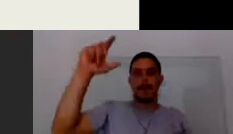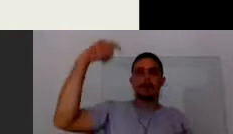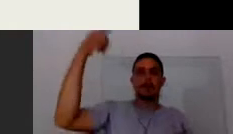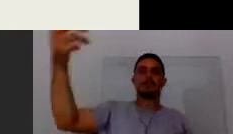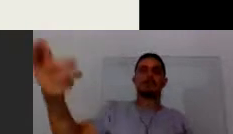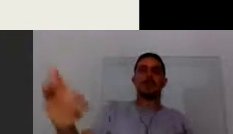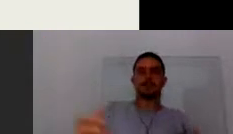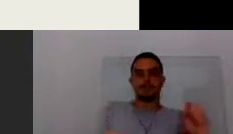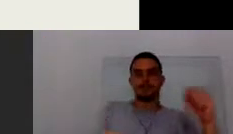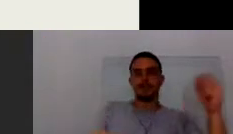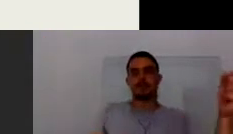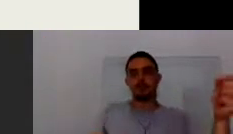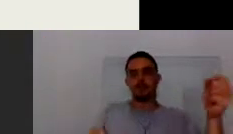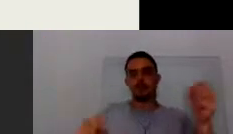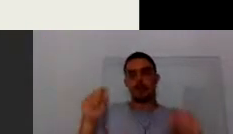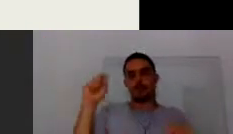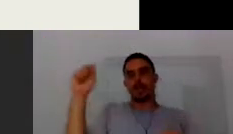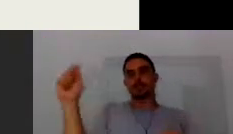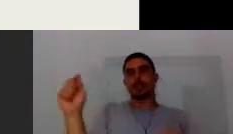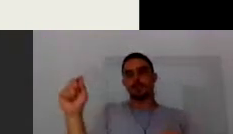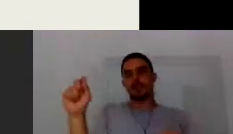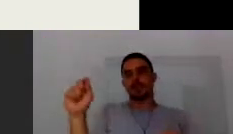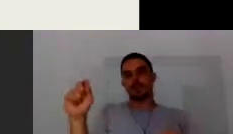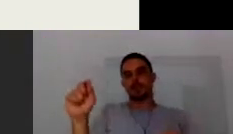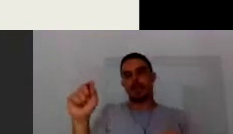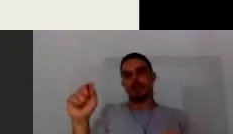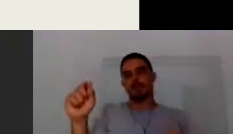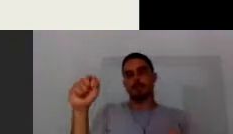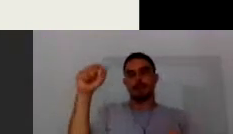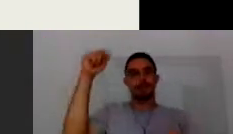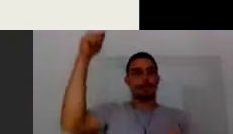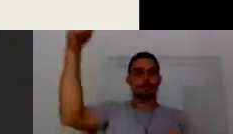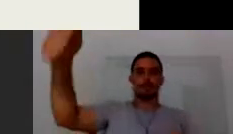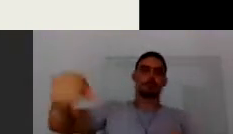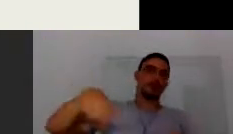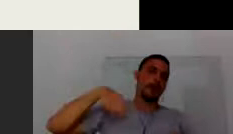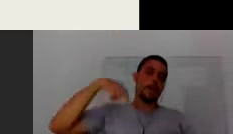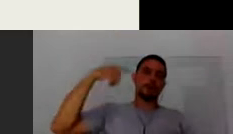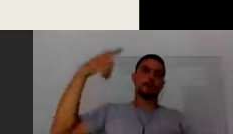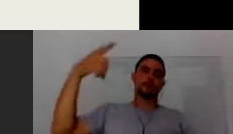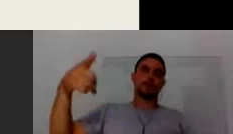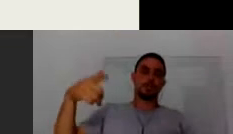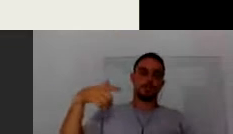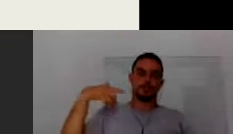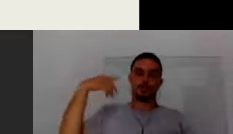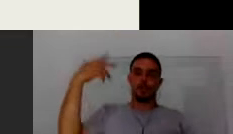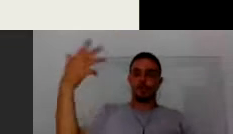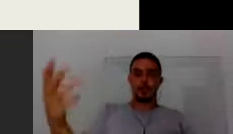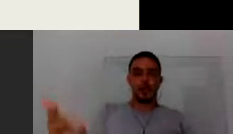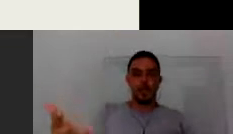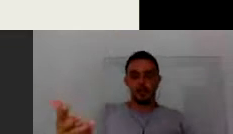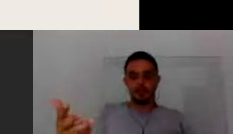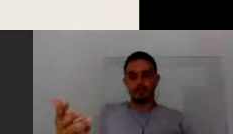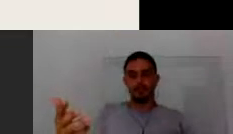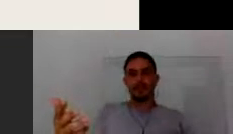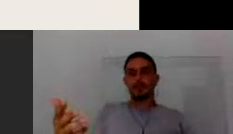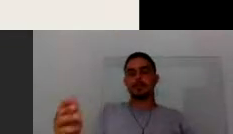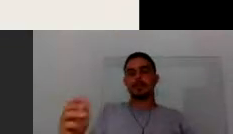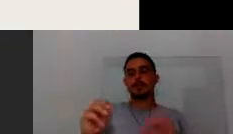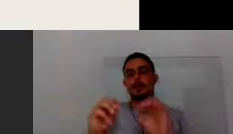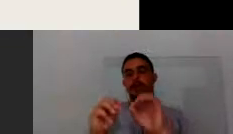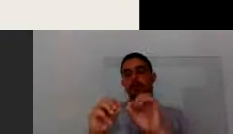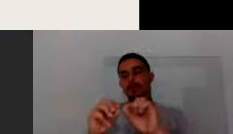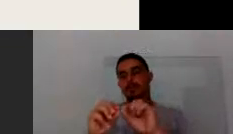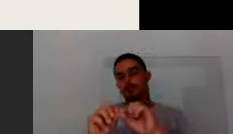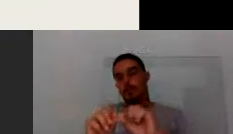água maior do que essa VIB, tá? Então a taxa de aplicação de água pelo aspersor, pelo gotejador, por qualquer que seja o